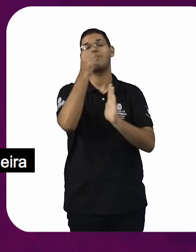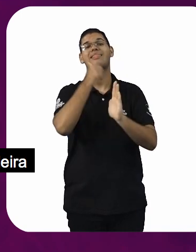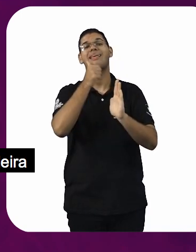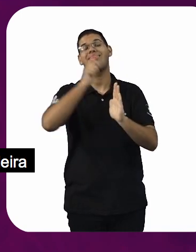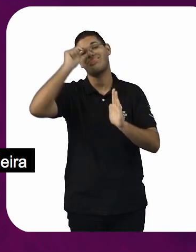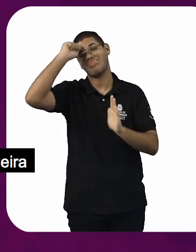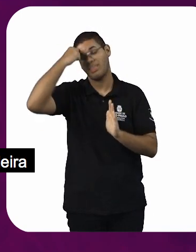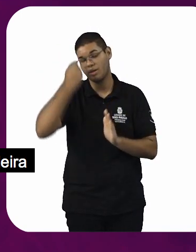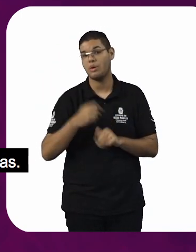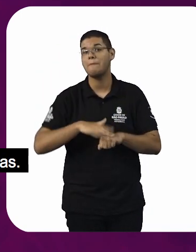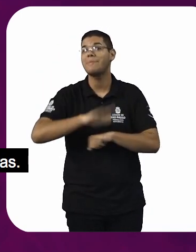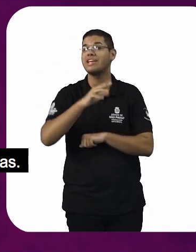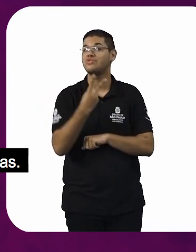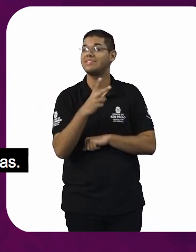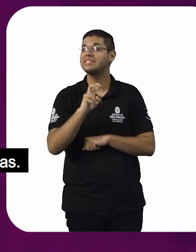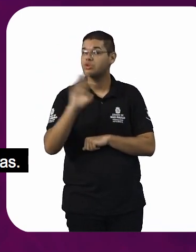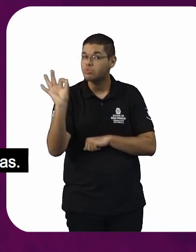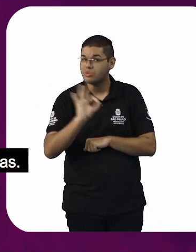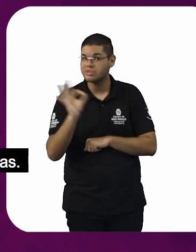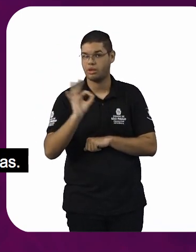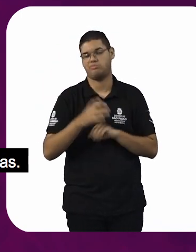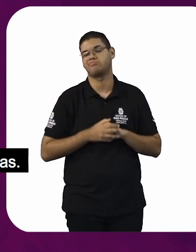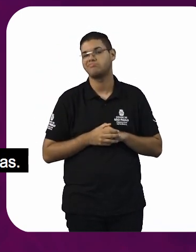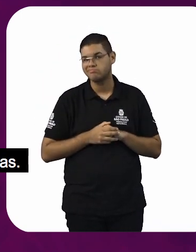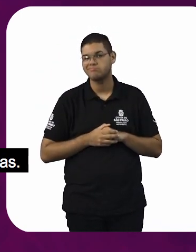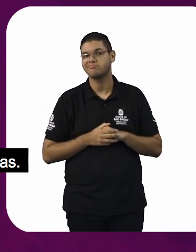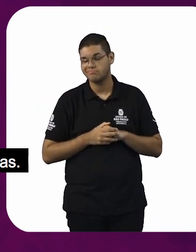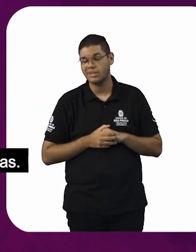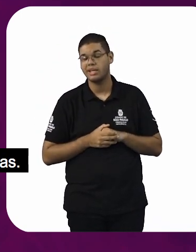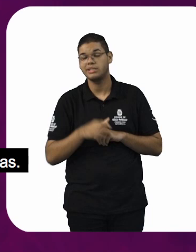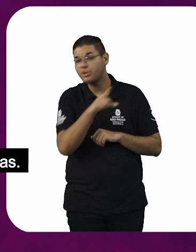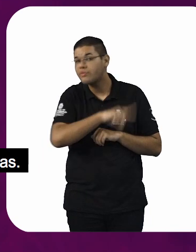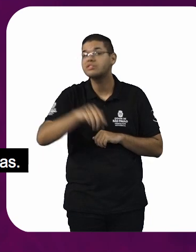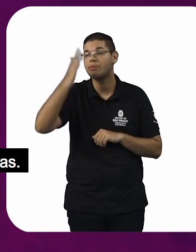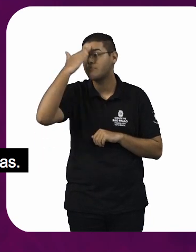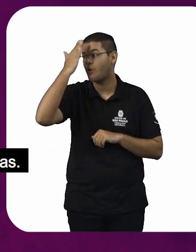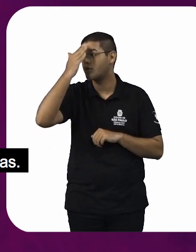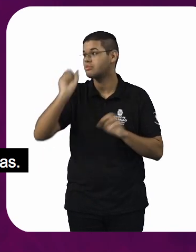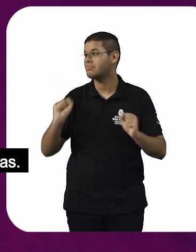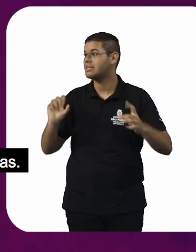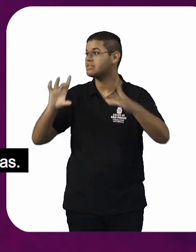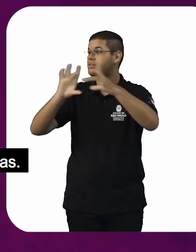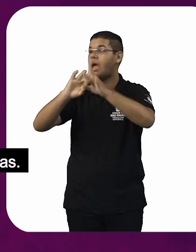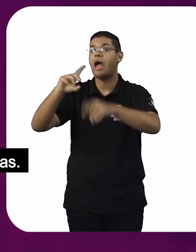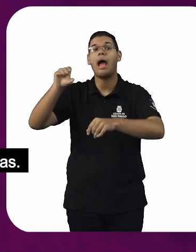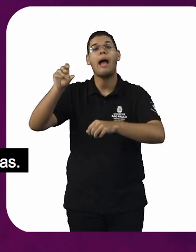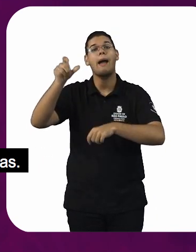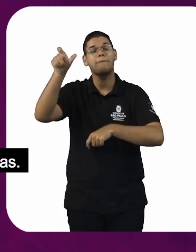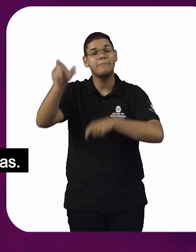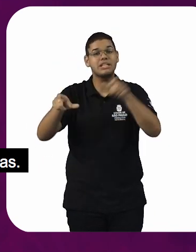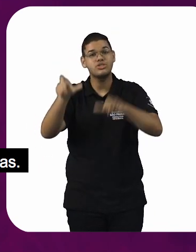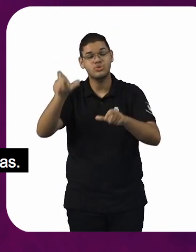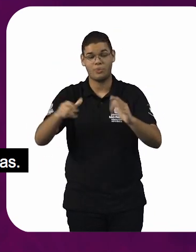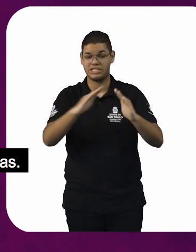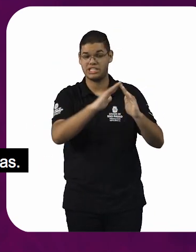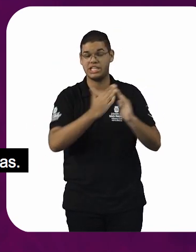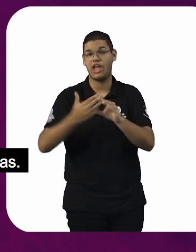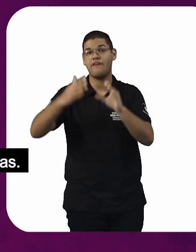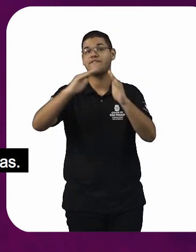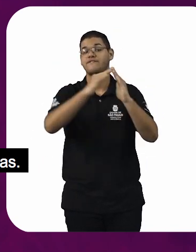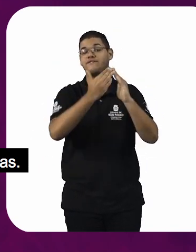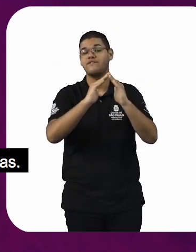25%. Então, você pode pensar que a maior parte das pessoas que estão nas periferias são